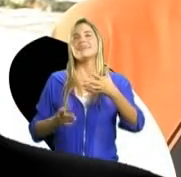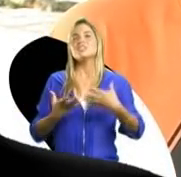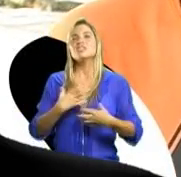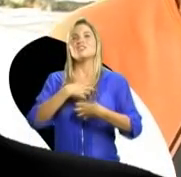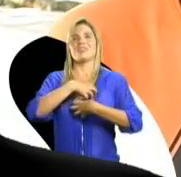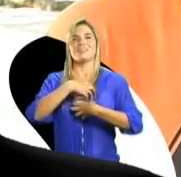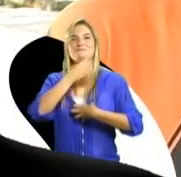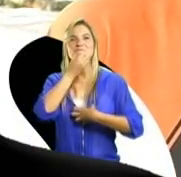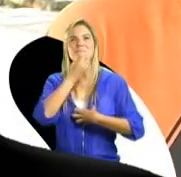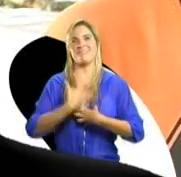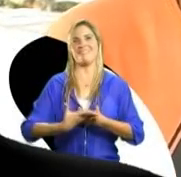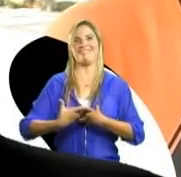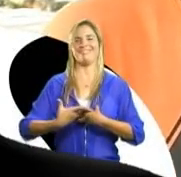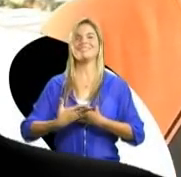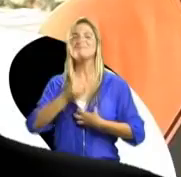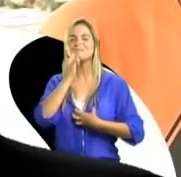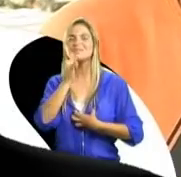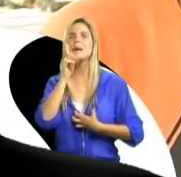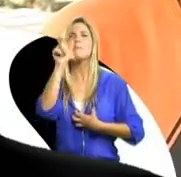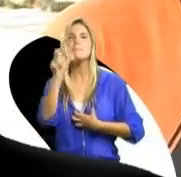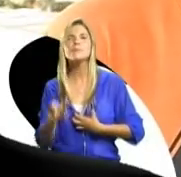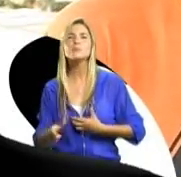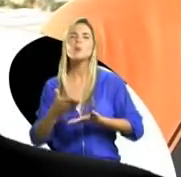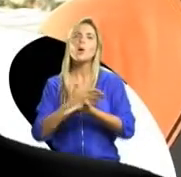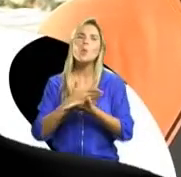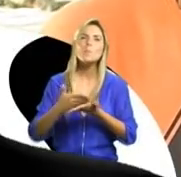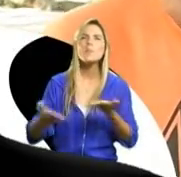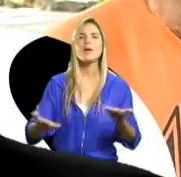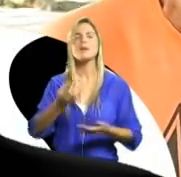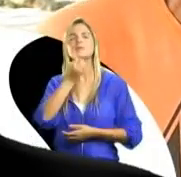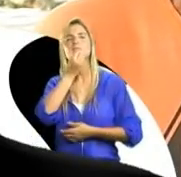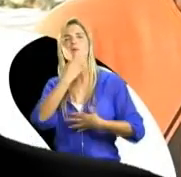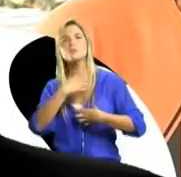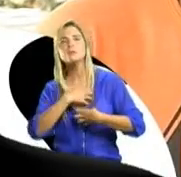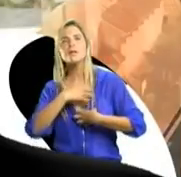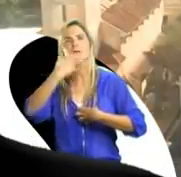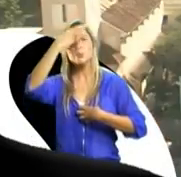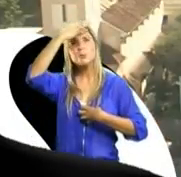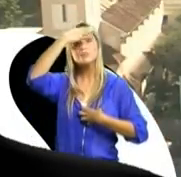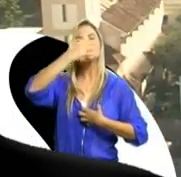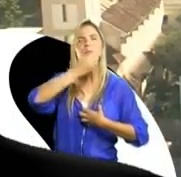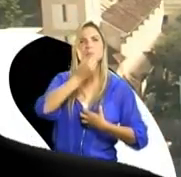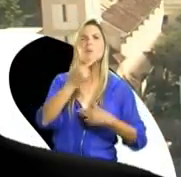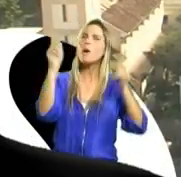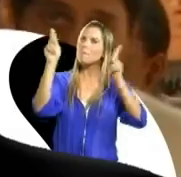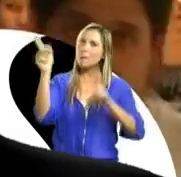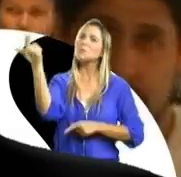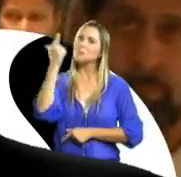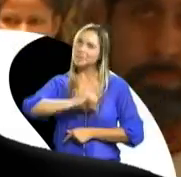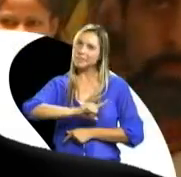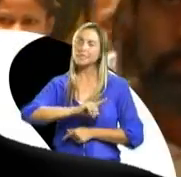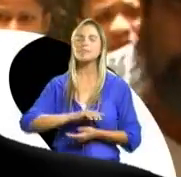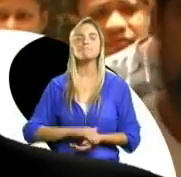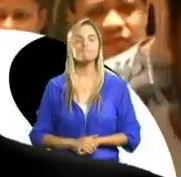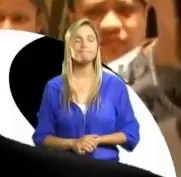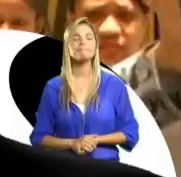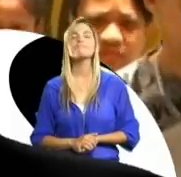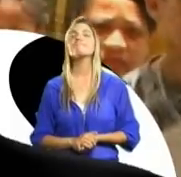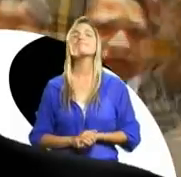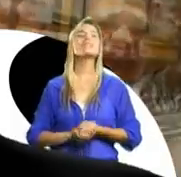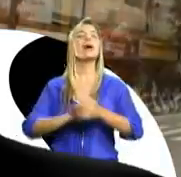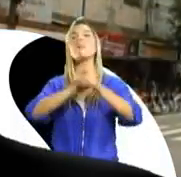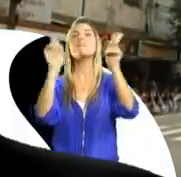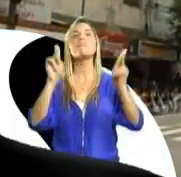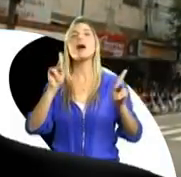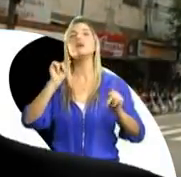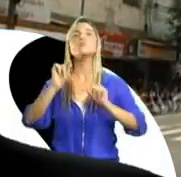que desde a hora que a pessoa começa a usar o bom senso, aí a paz vem junto. Podemos entender a paz simplesmente